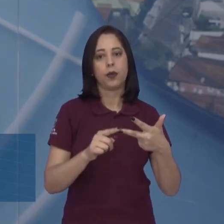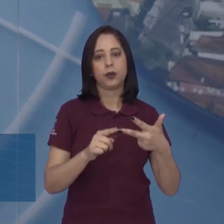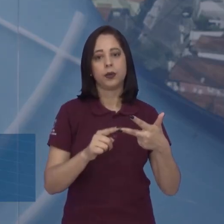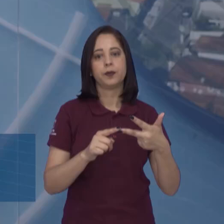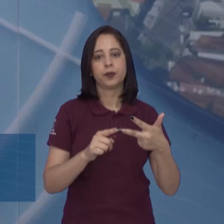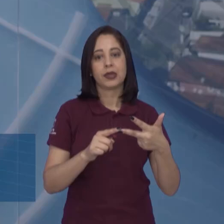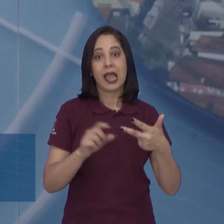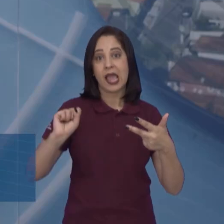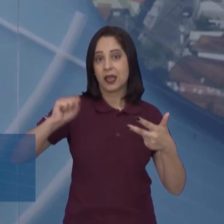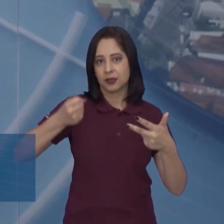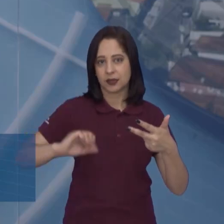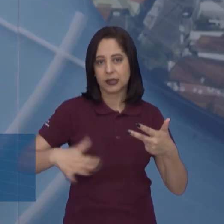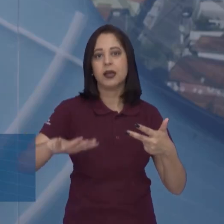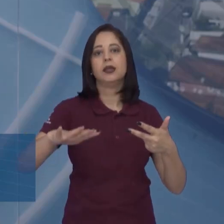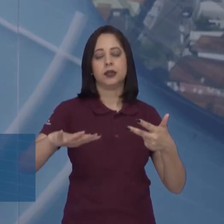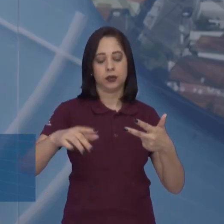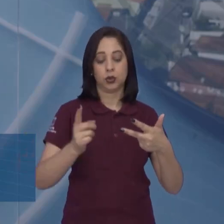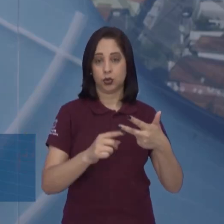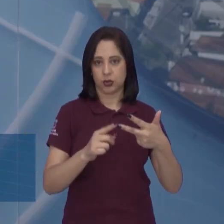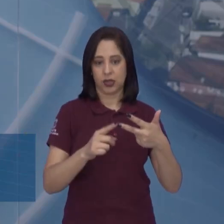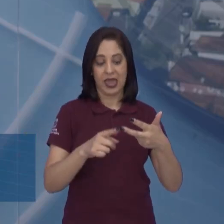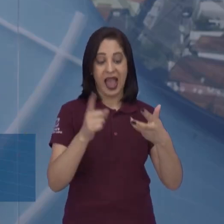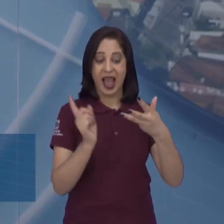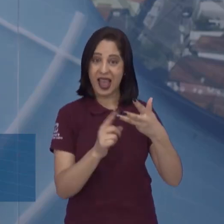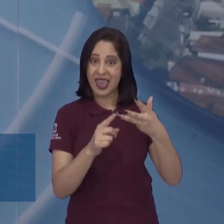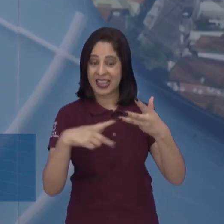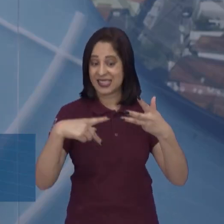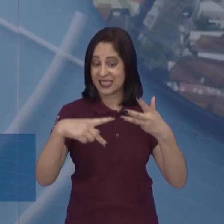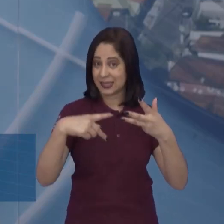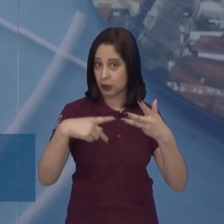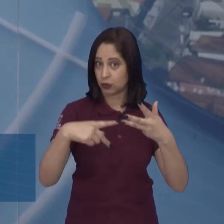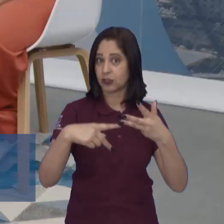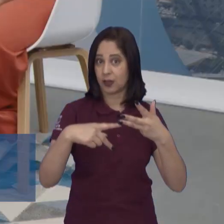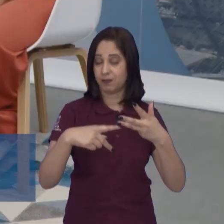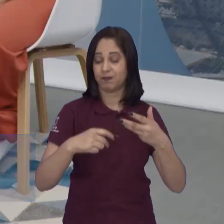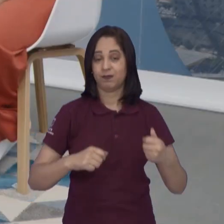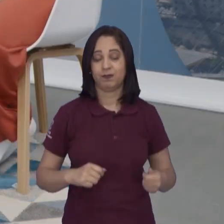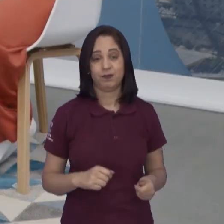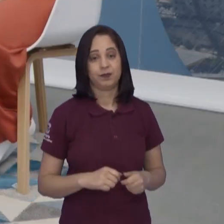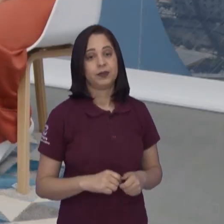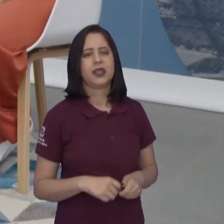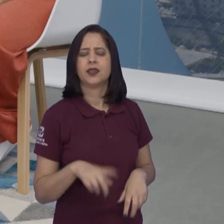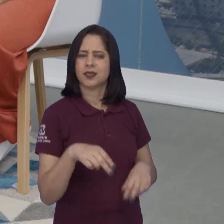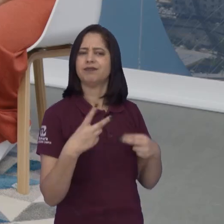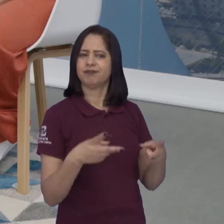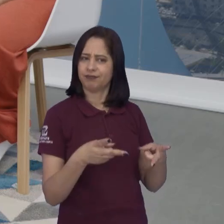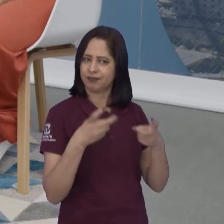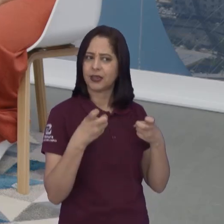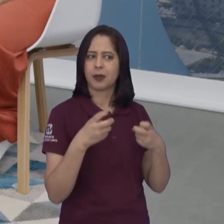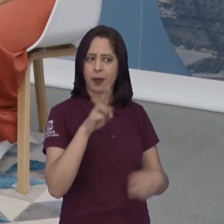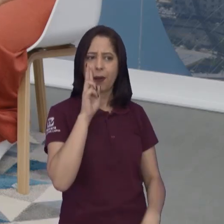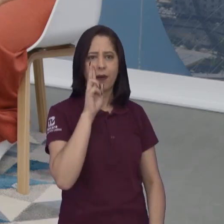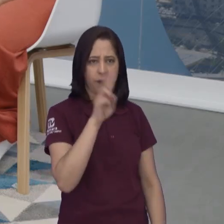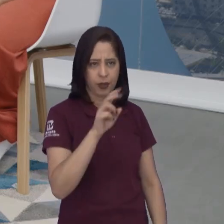também a cidade de Santos, que fica no litoral sul paulista. Maria, a gente percebe, né, a gente viu